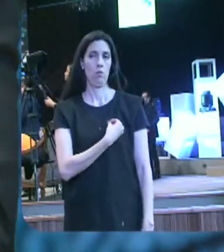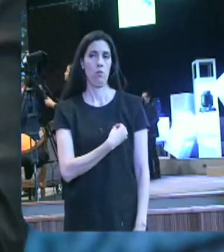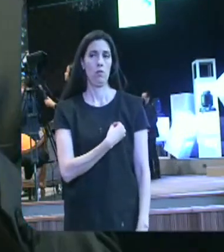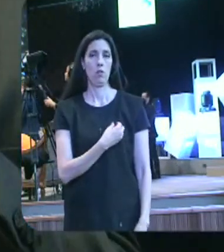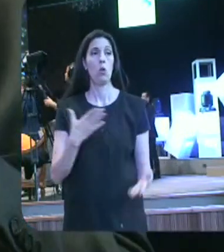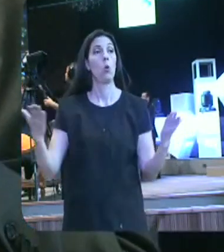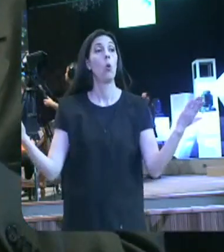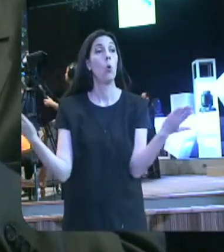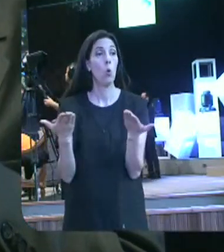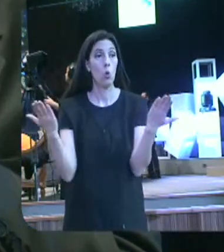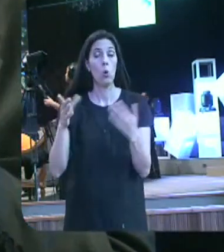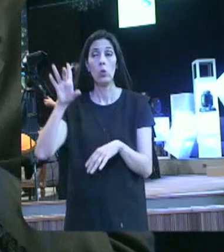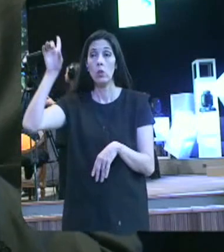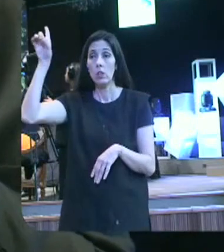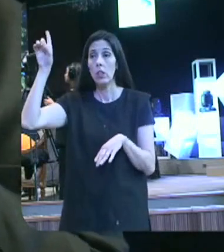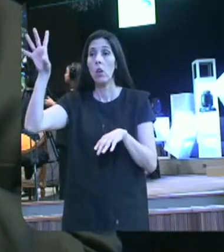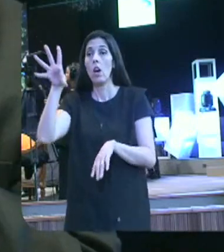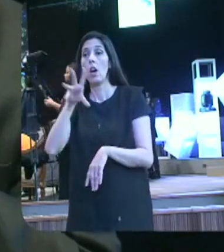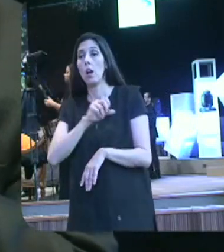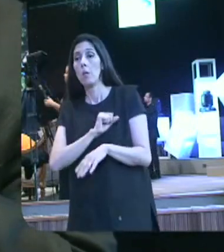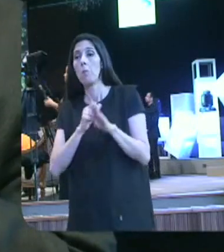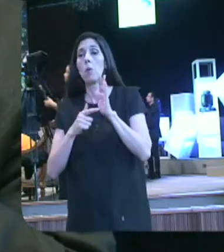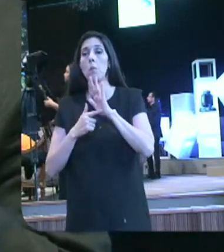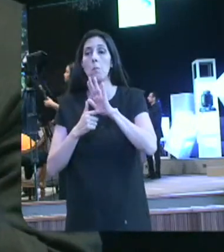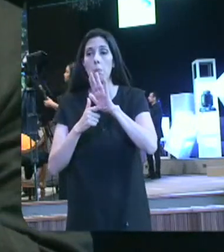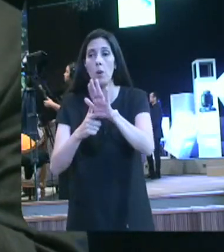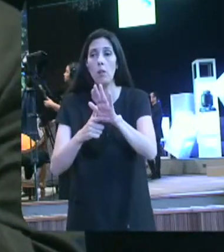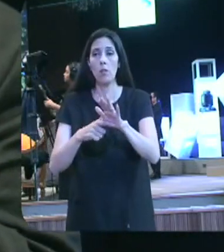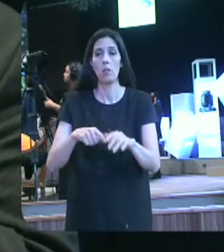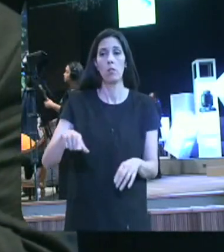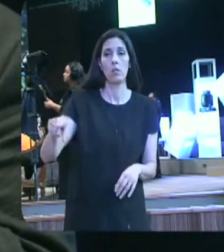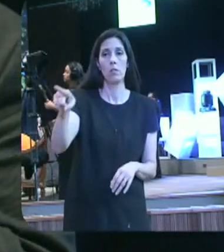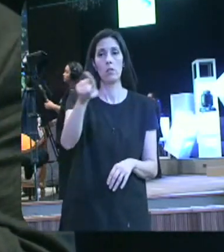Hoje o Senhor quer revelar o amor que Ele tem por você.